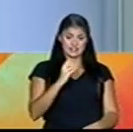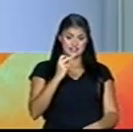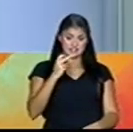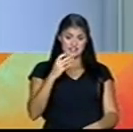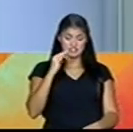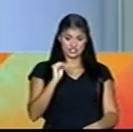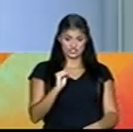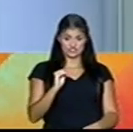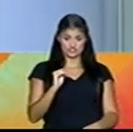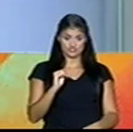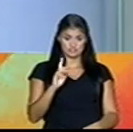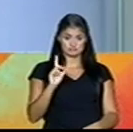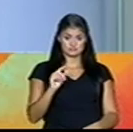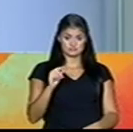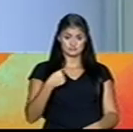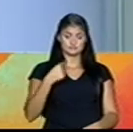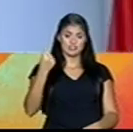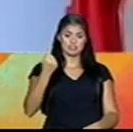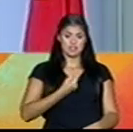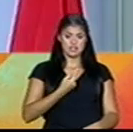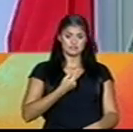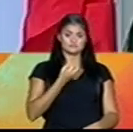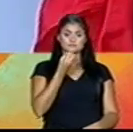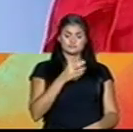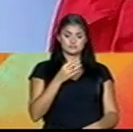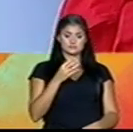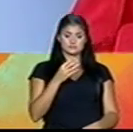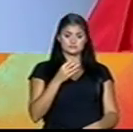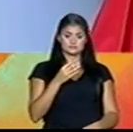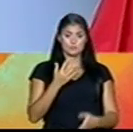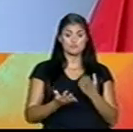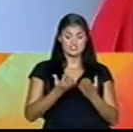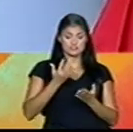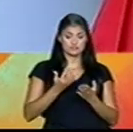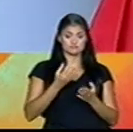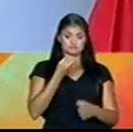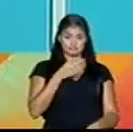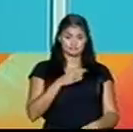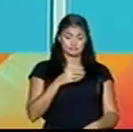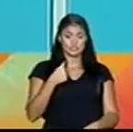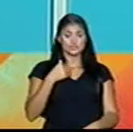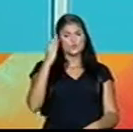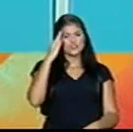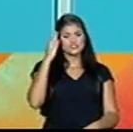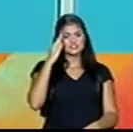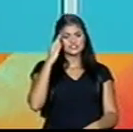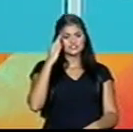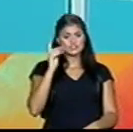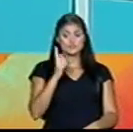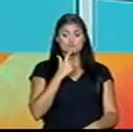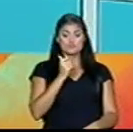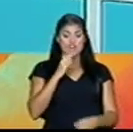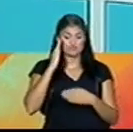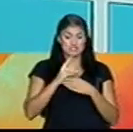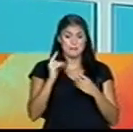que lombares, bom. Então também me obrigava a perder algum peso. Por isso. E eu achei que, pronto, já mais nada me poderia acontecer,